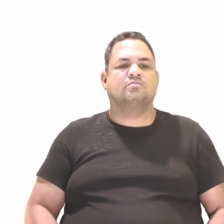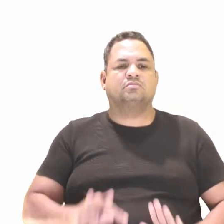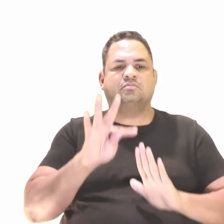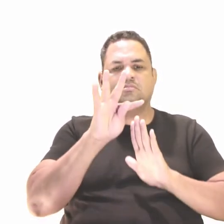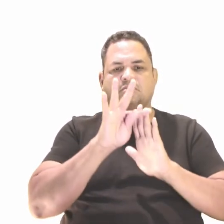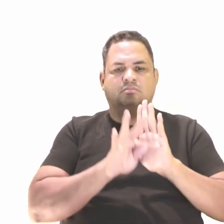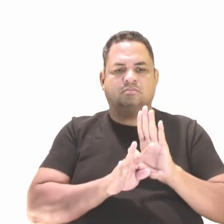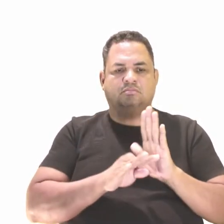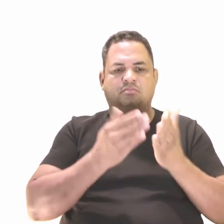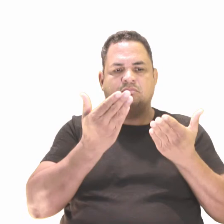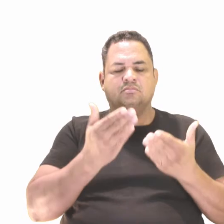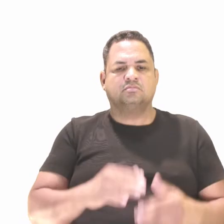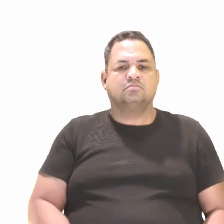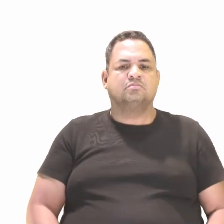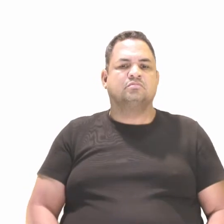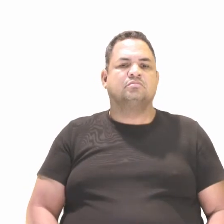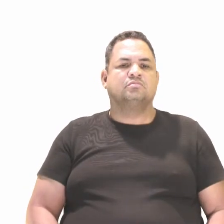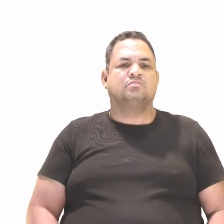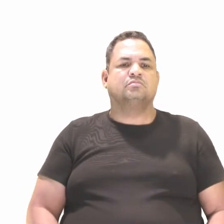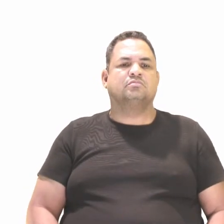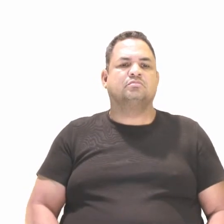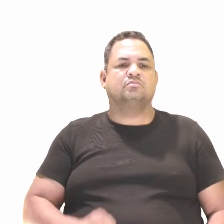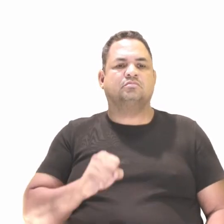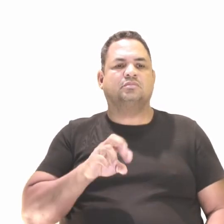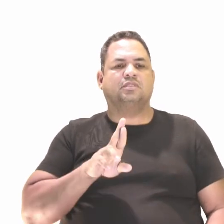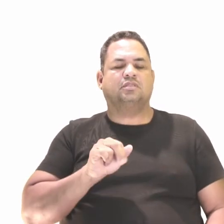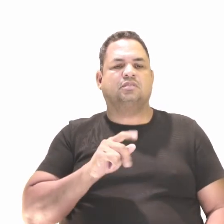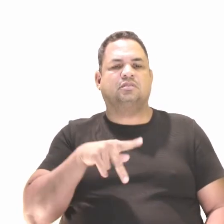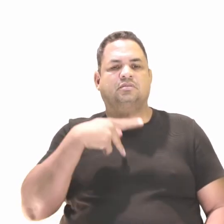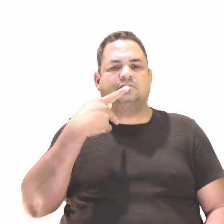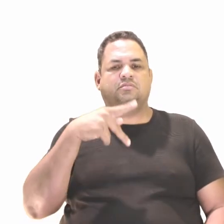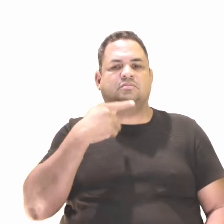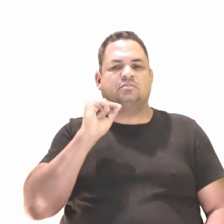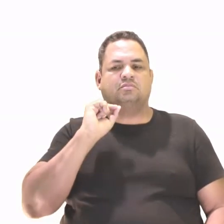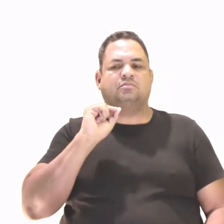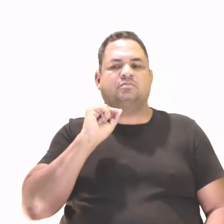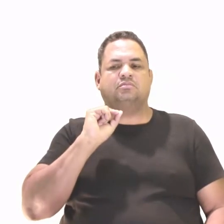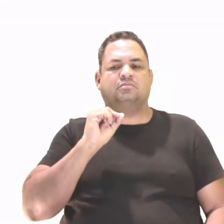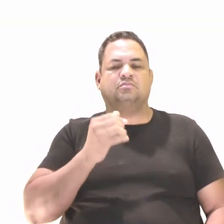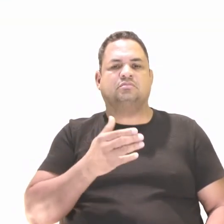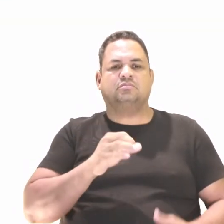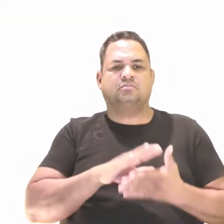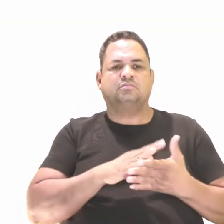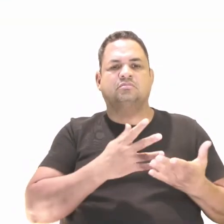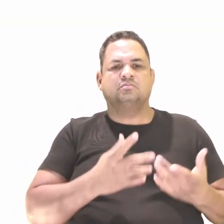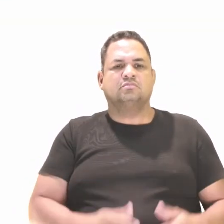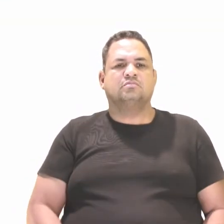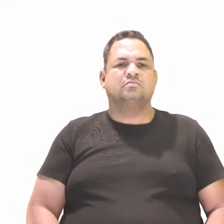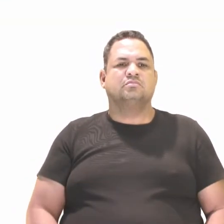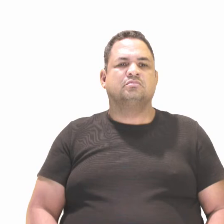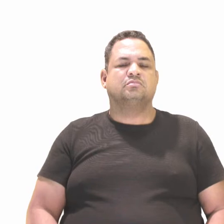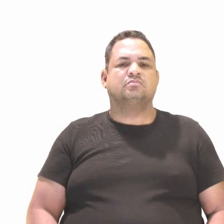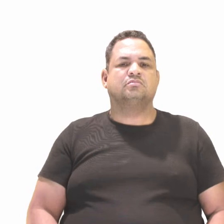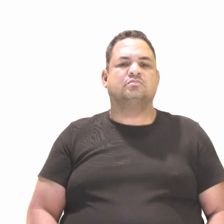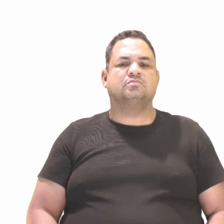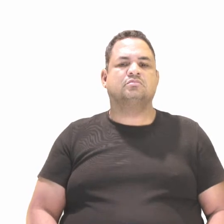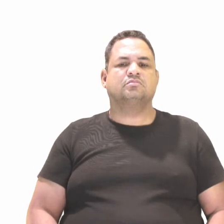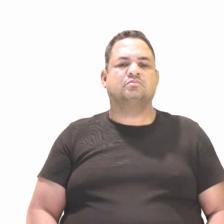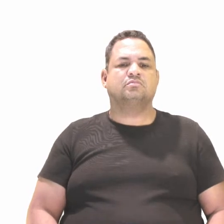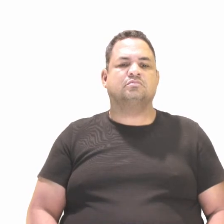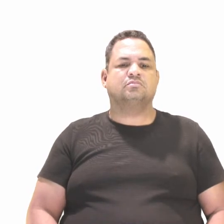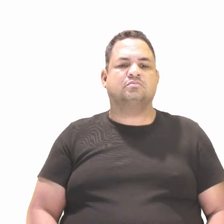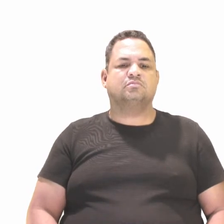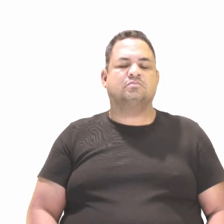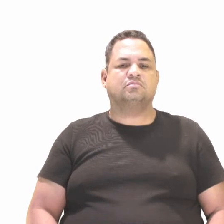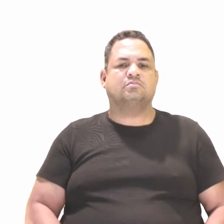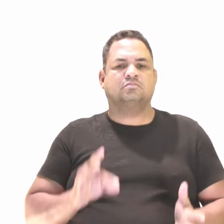texto, né, onde a Sara vai falar do que se trata esse convite. Daí eu tenho informações aqui para